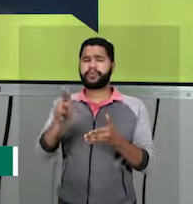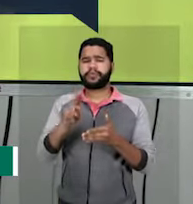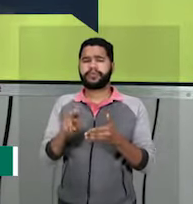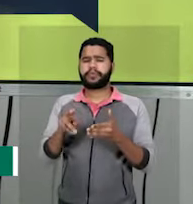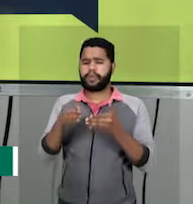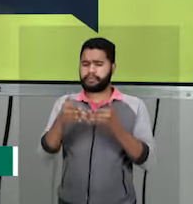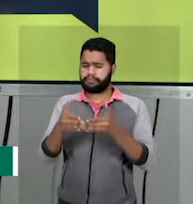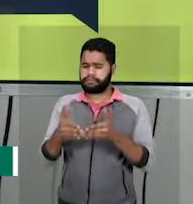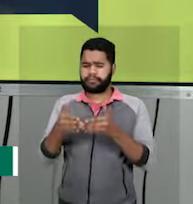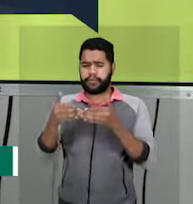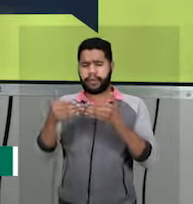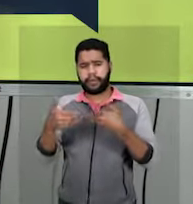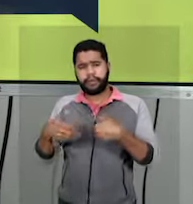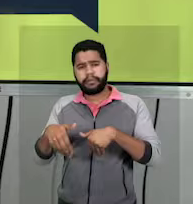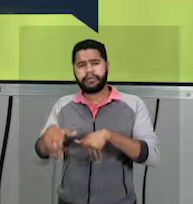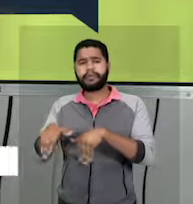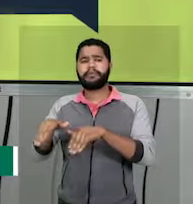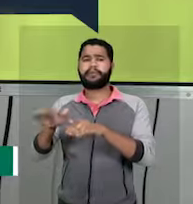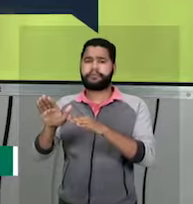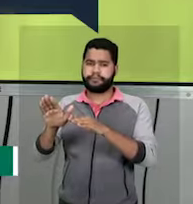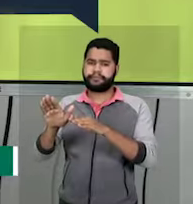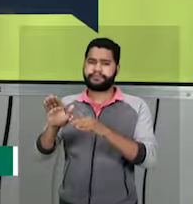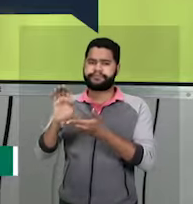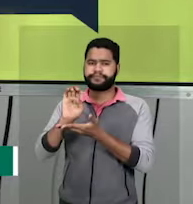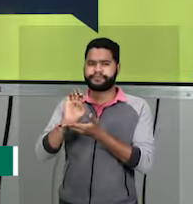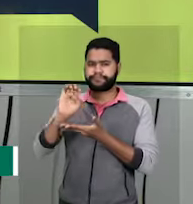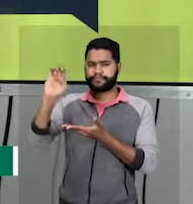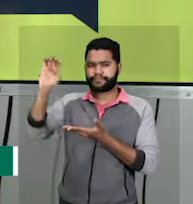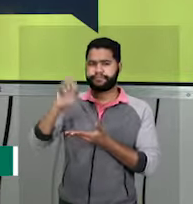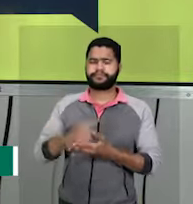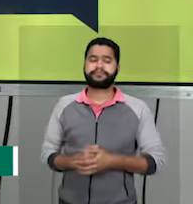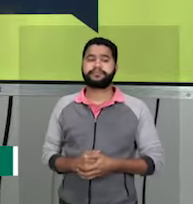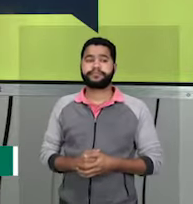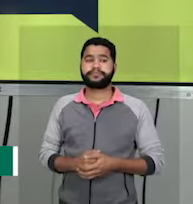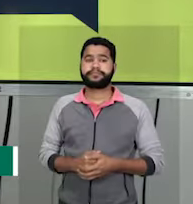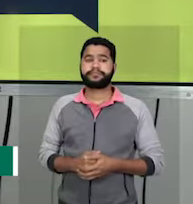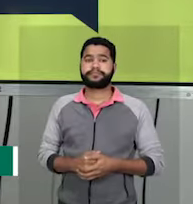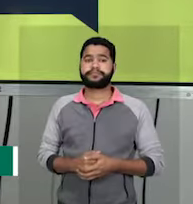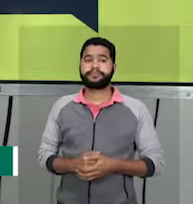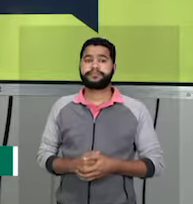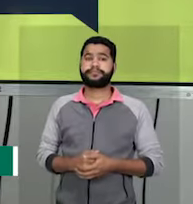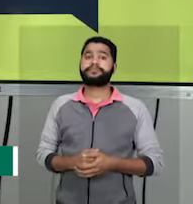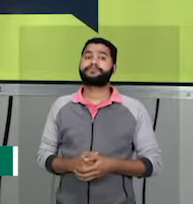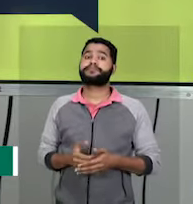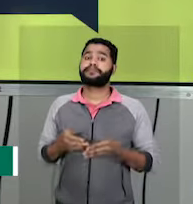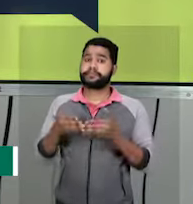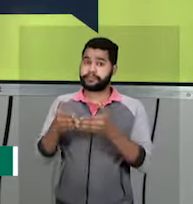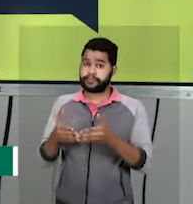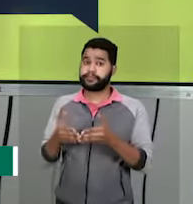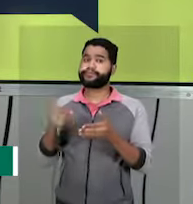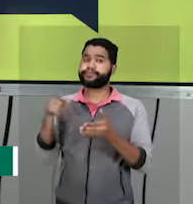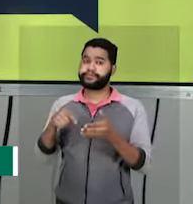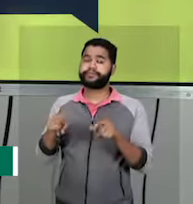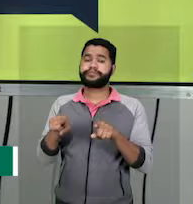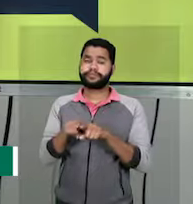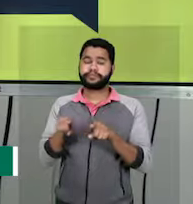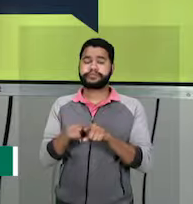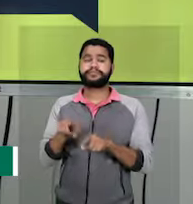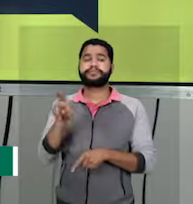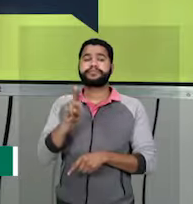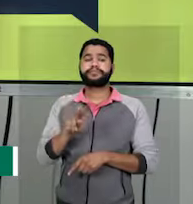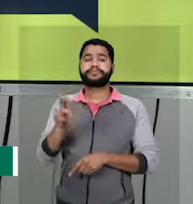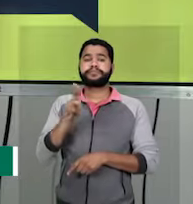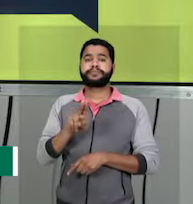muito usado para a exportação o transporte marítimo também é muito usado